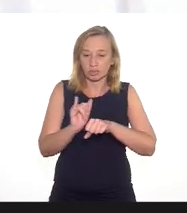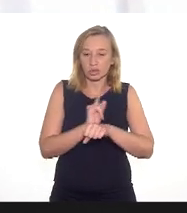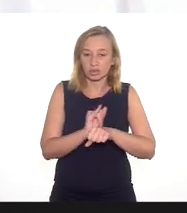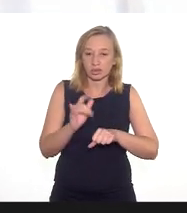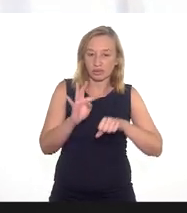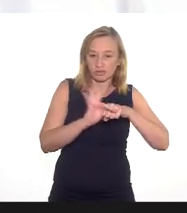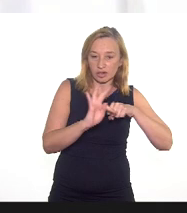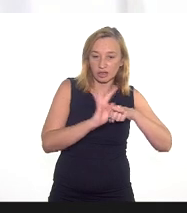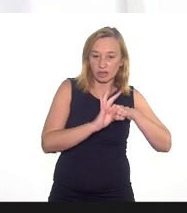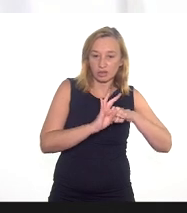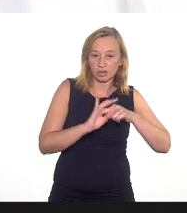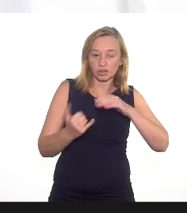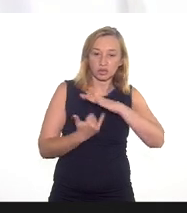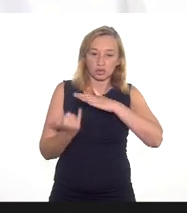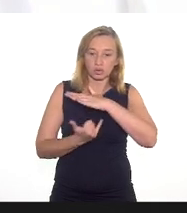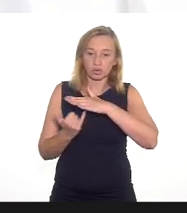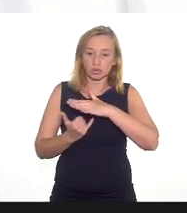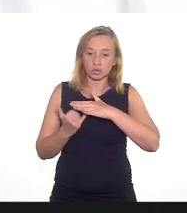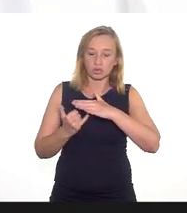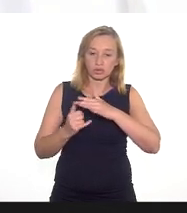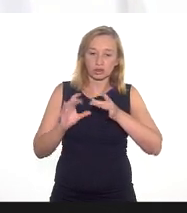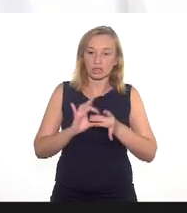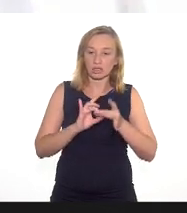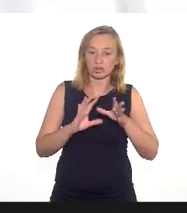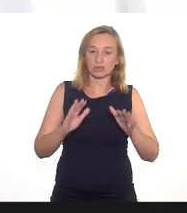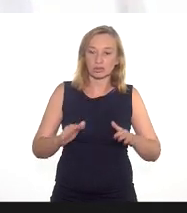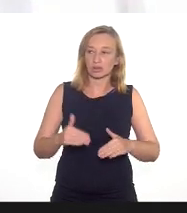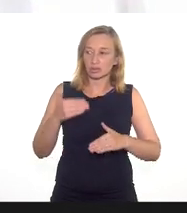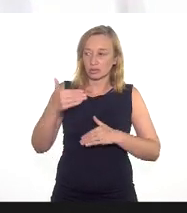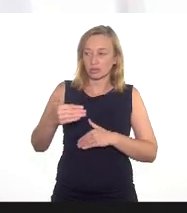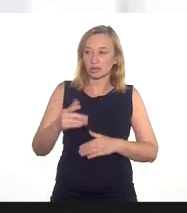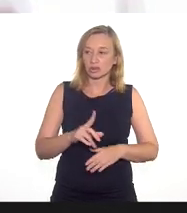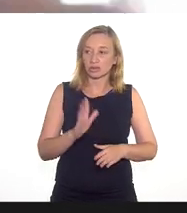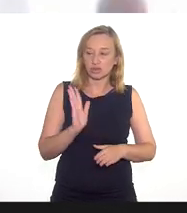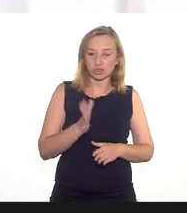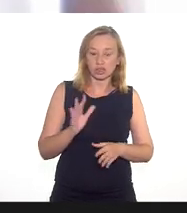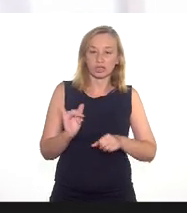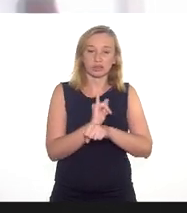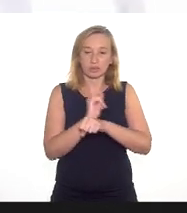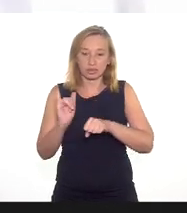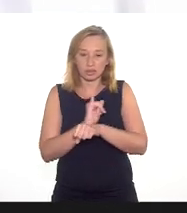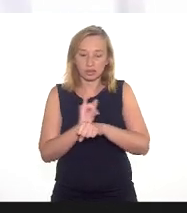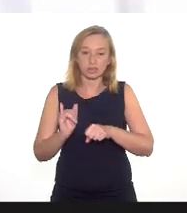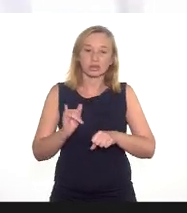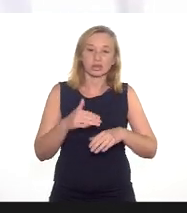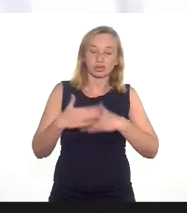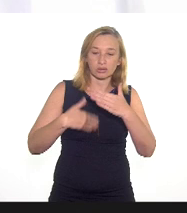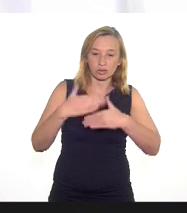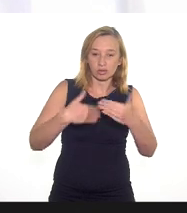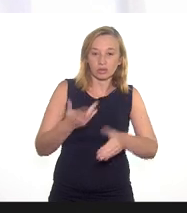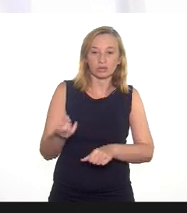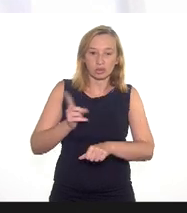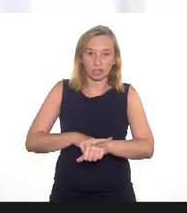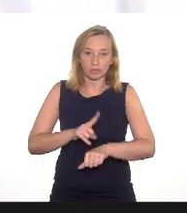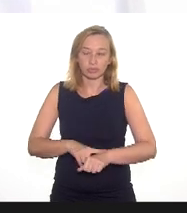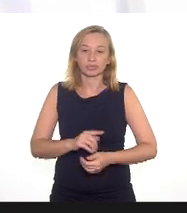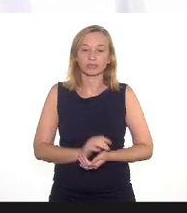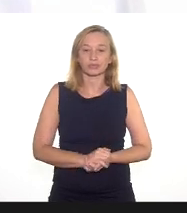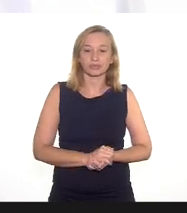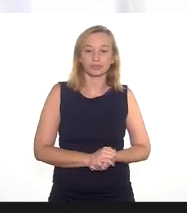seja uma instituição de ensino híbrida daqui para frente. E a gente já está planejando isso a médio e longo prazo.